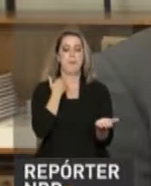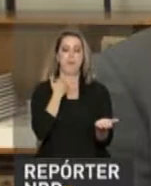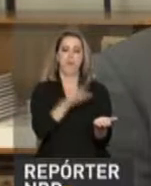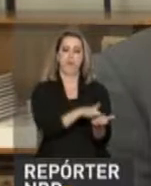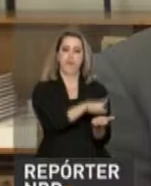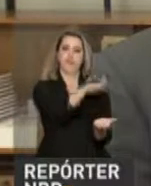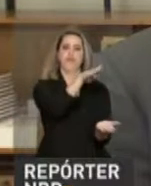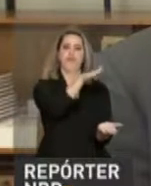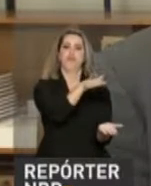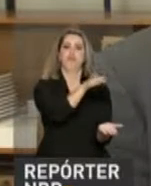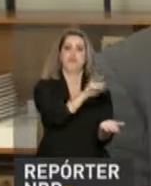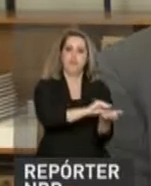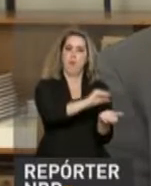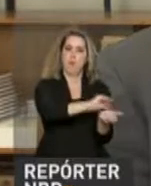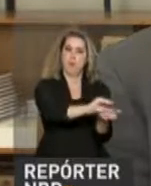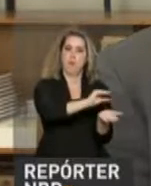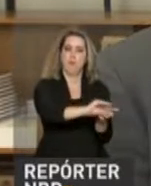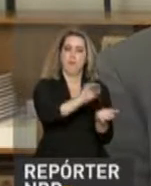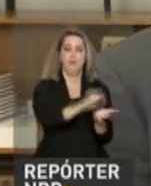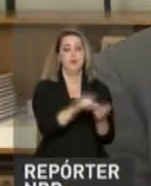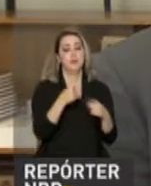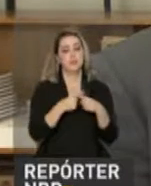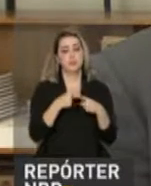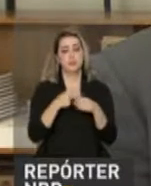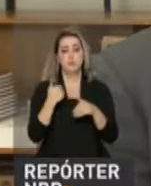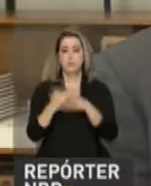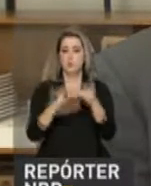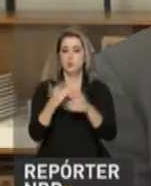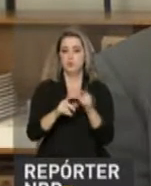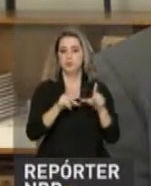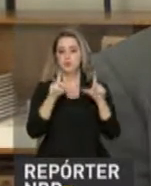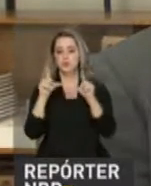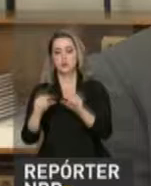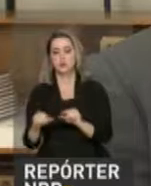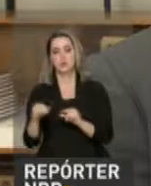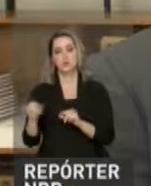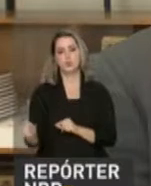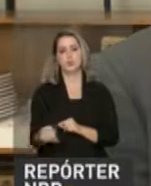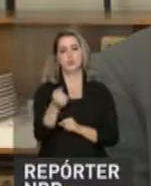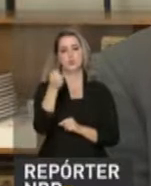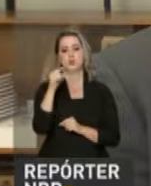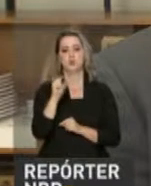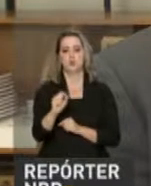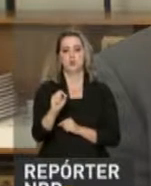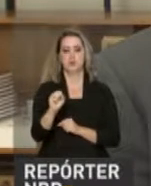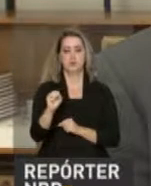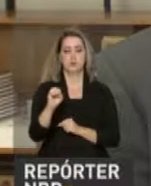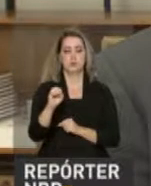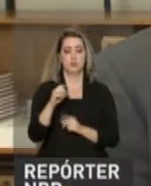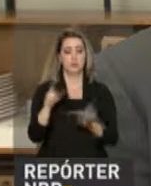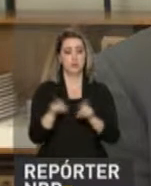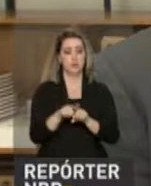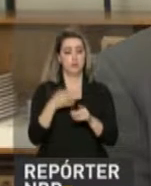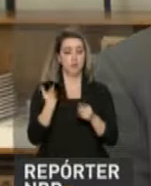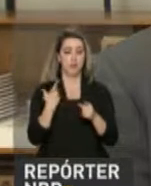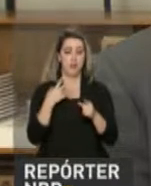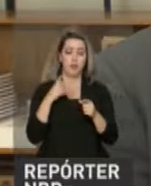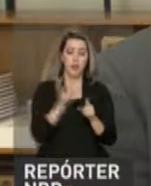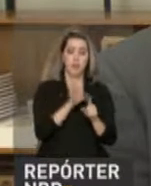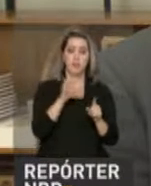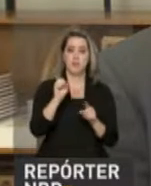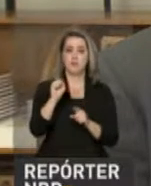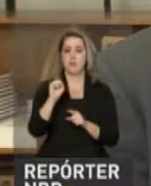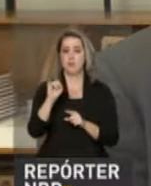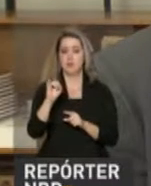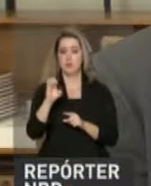deve crescer com a continuidade da redução da taxa de juros que remunera o título público, a taxa